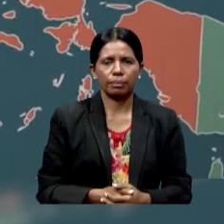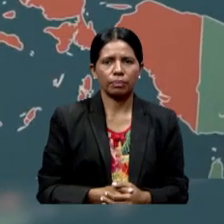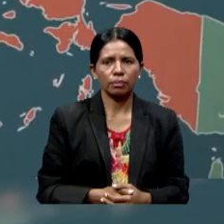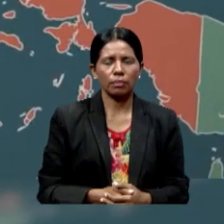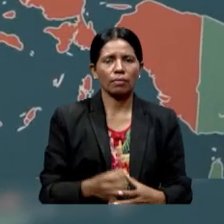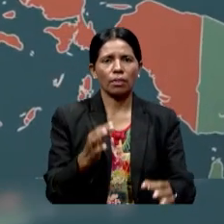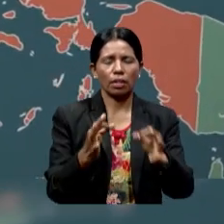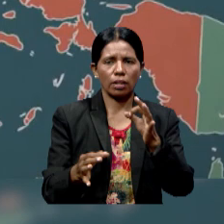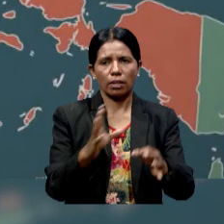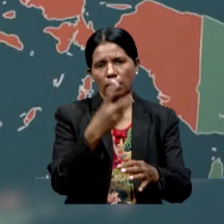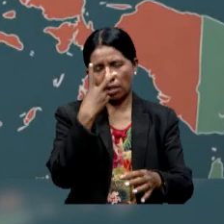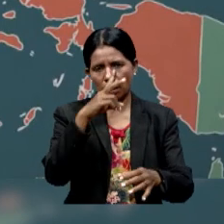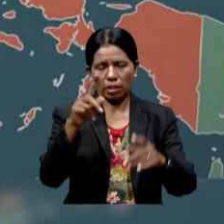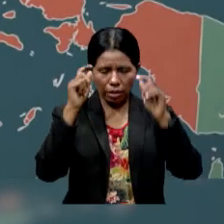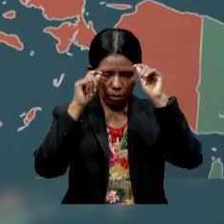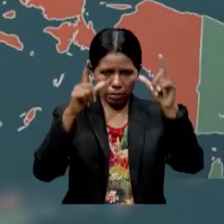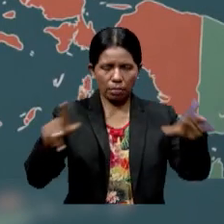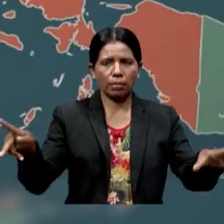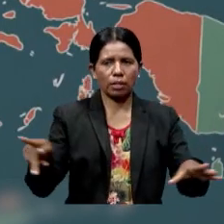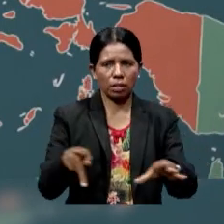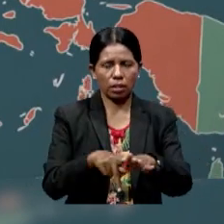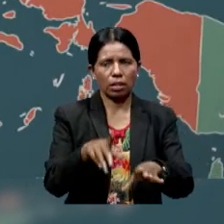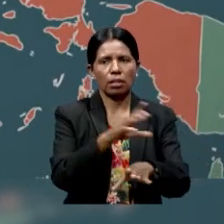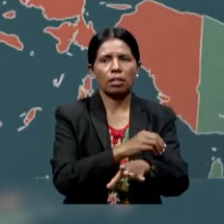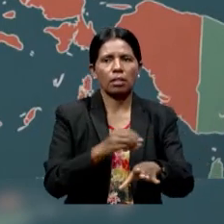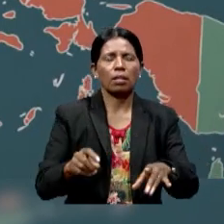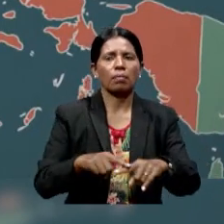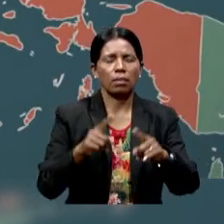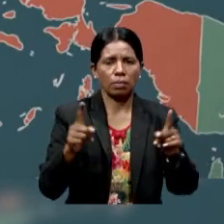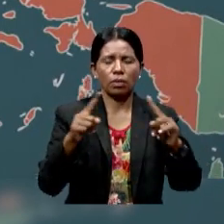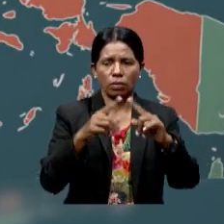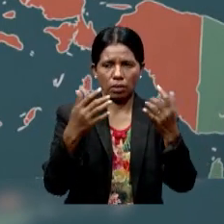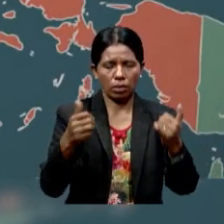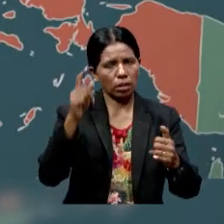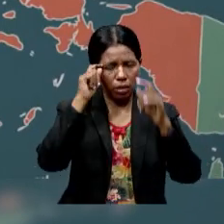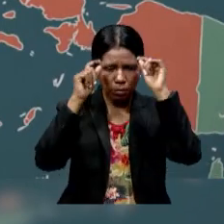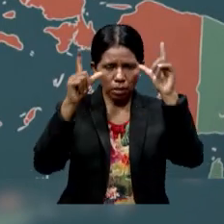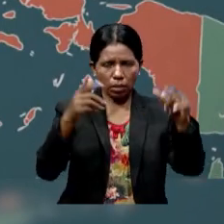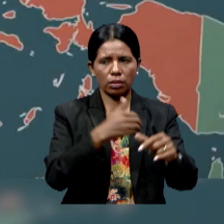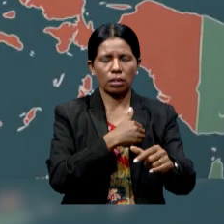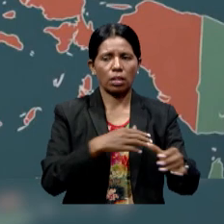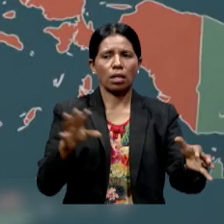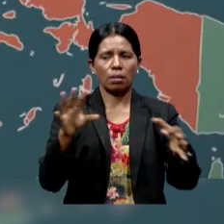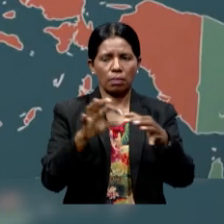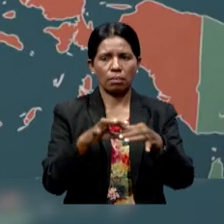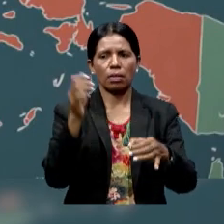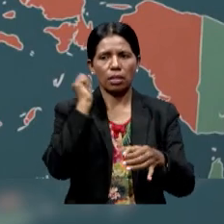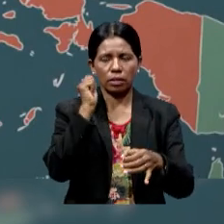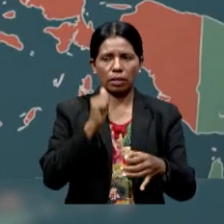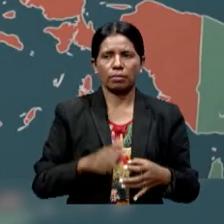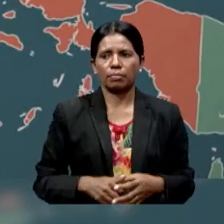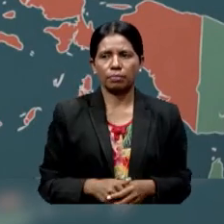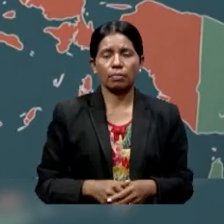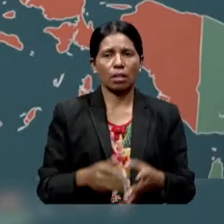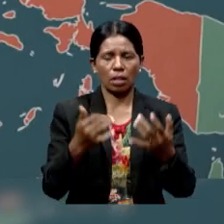Mas que geográfica Timor-Leste rola parte ia área sudeste, mai beto agora Timor-Leste se dau sai membro ASEAN.